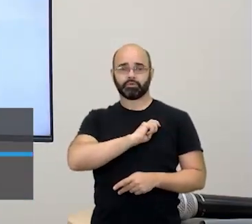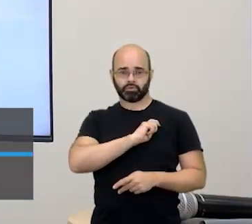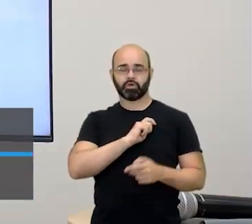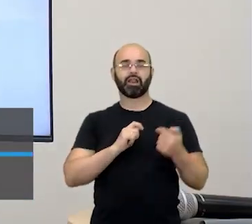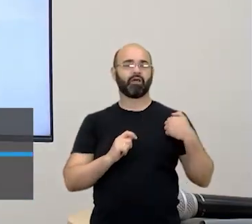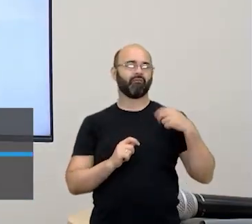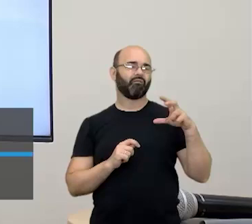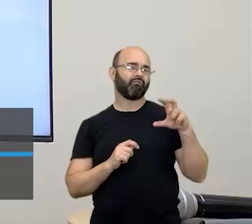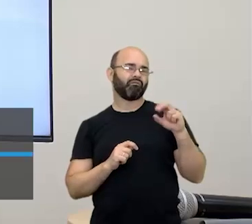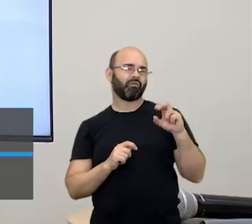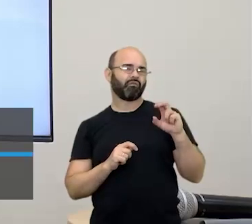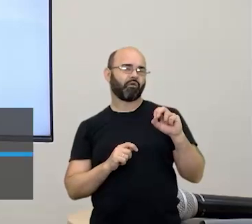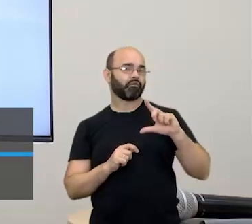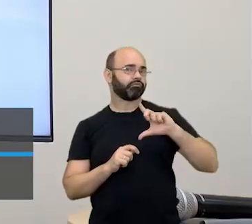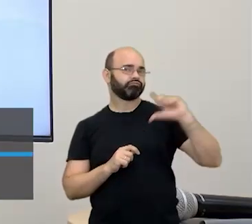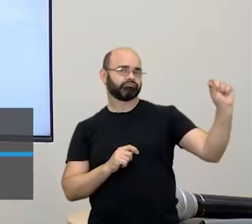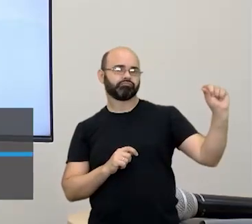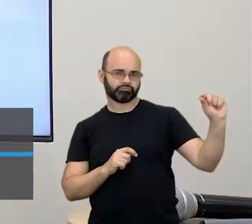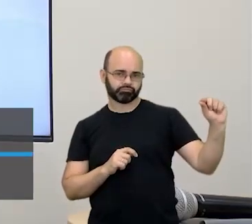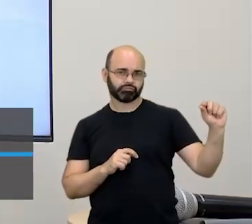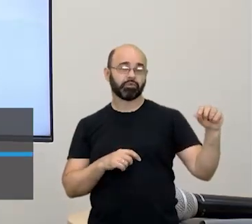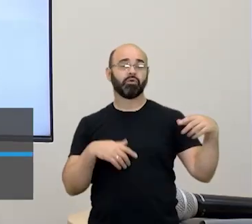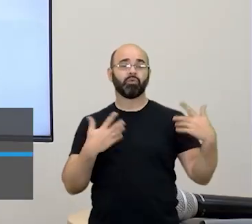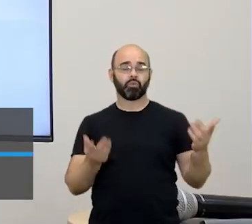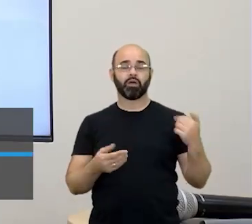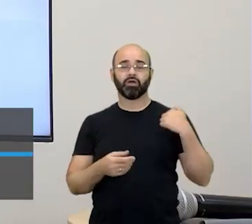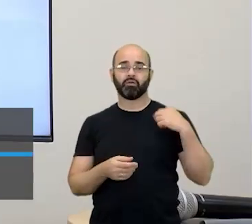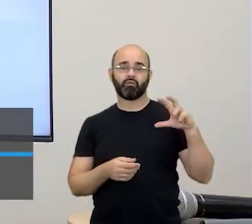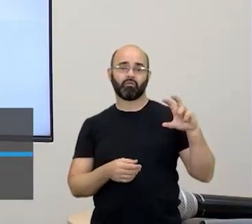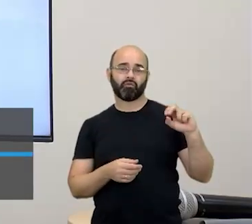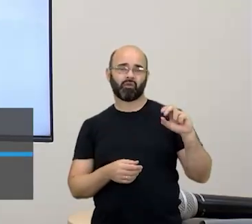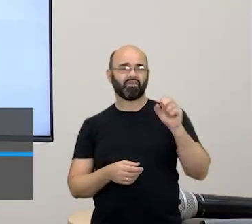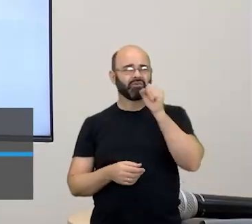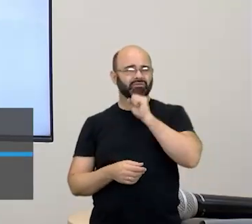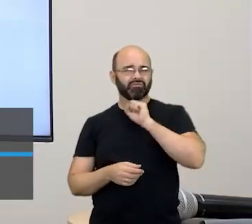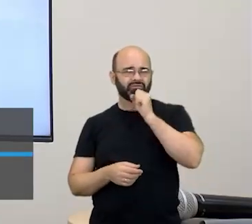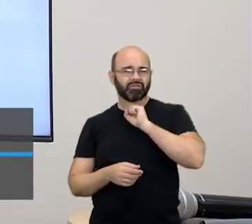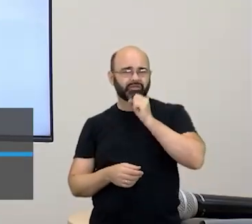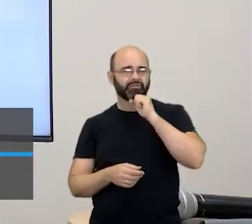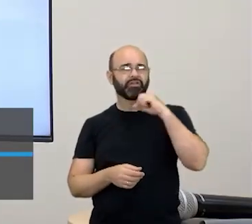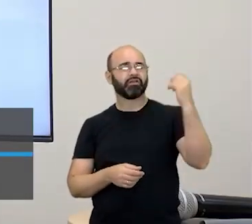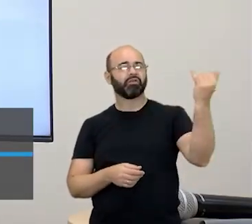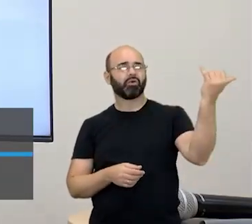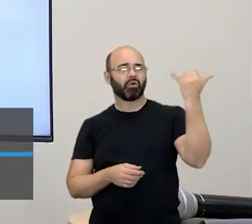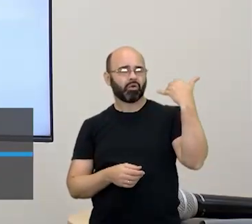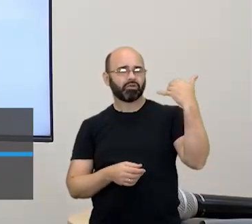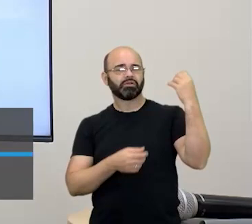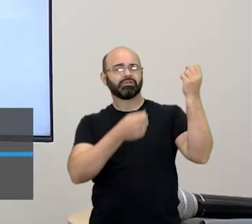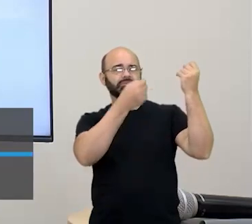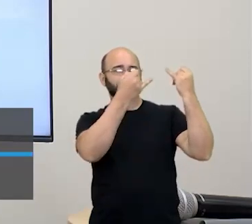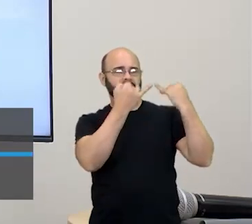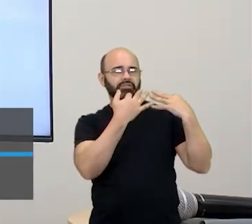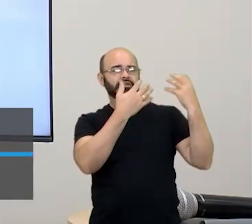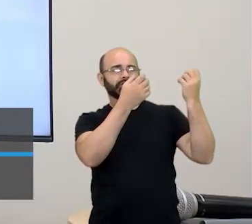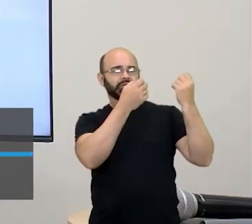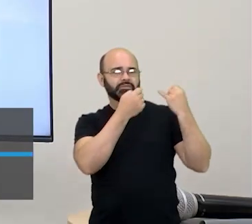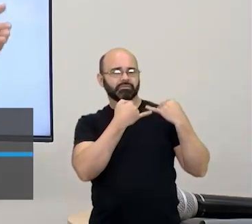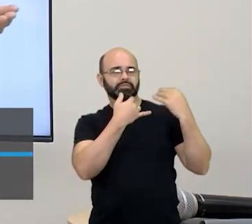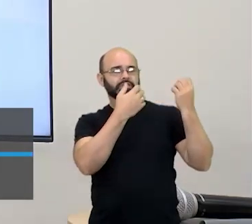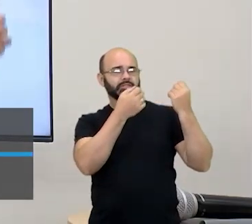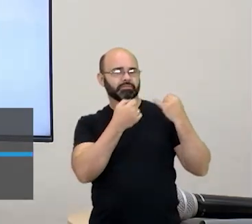estava bem velhinho. E ele começou a compartilhar com algumas pessoas